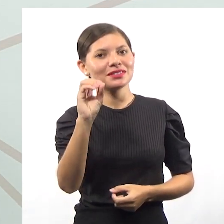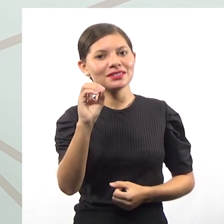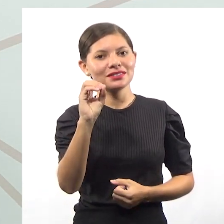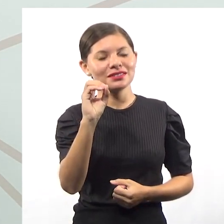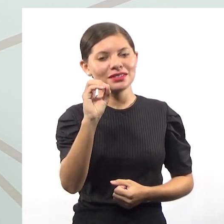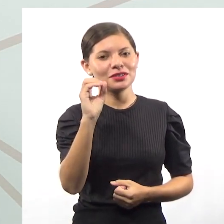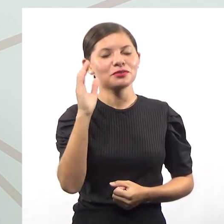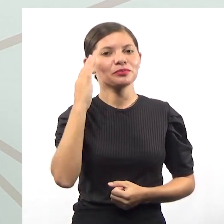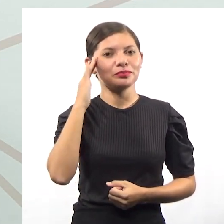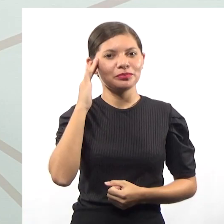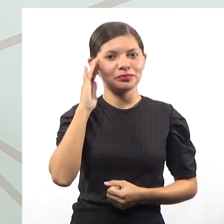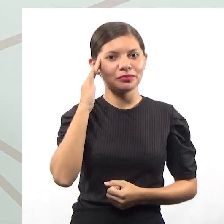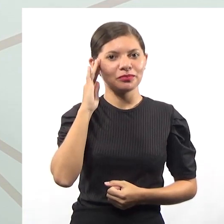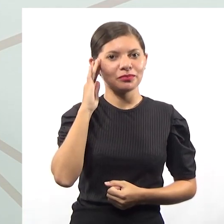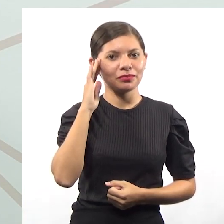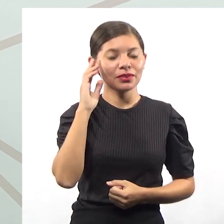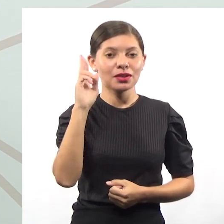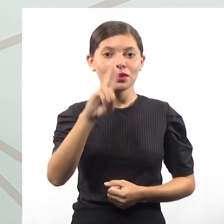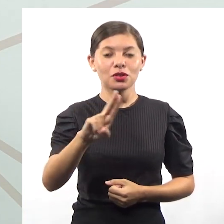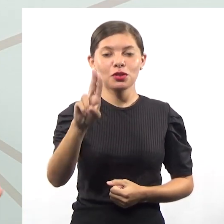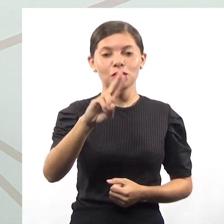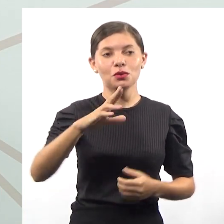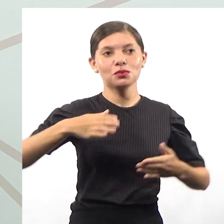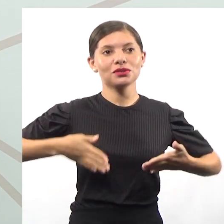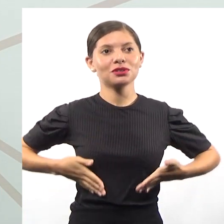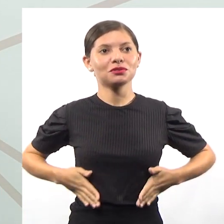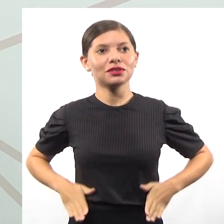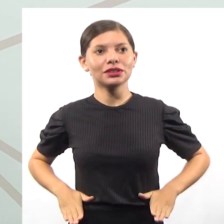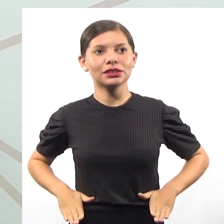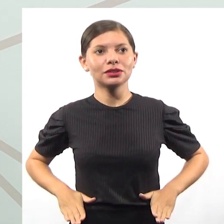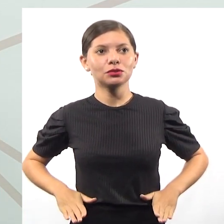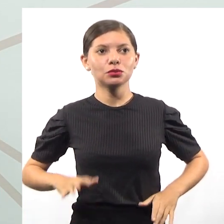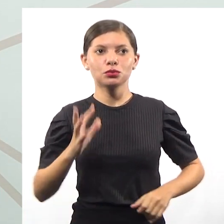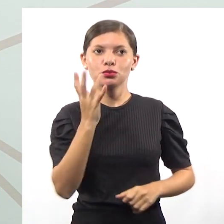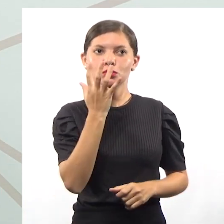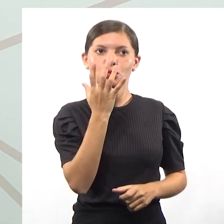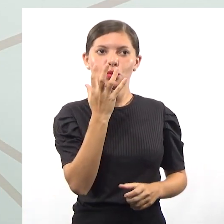entendeu? Estou trajando um vestido estampado,